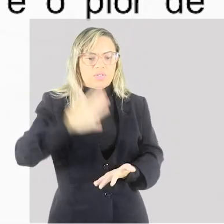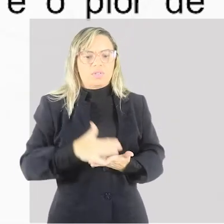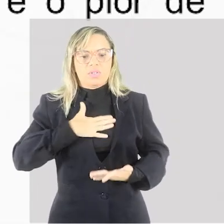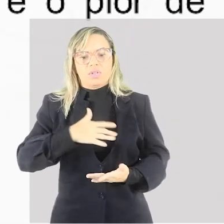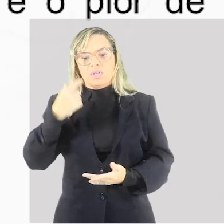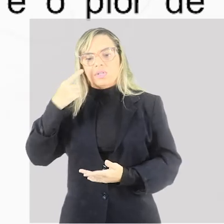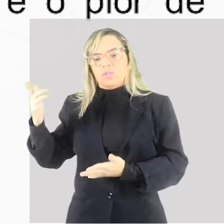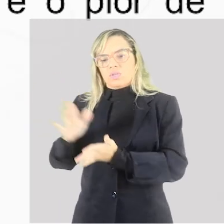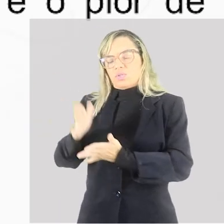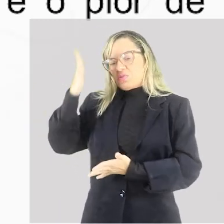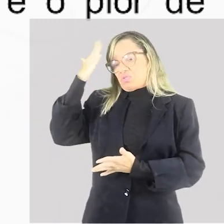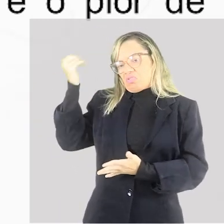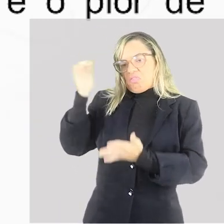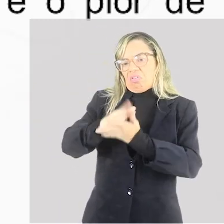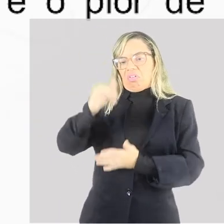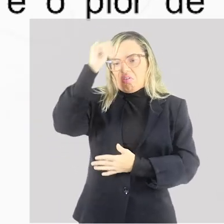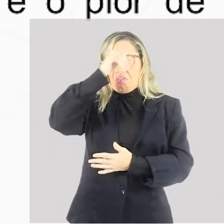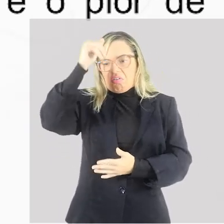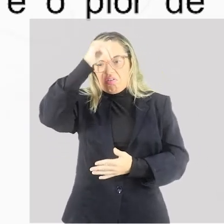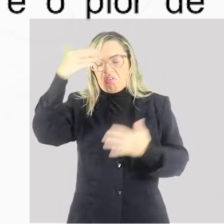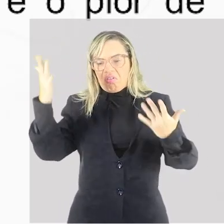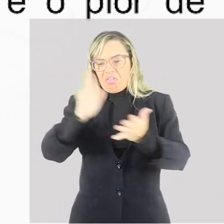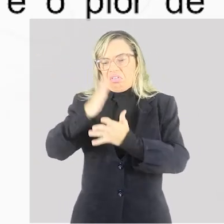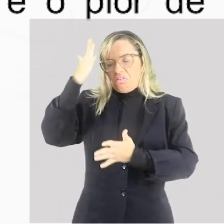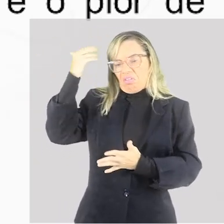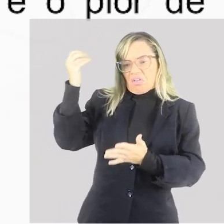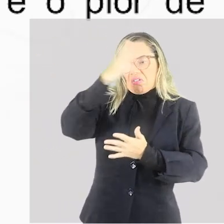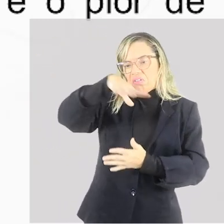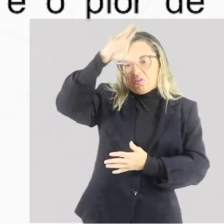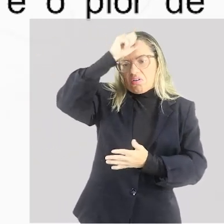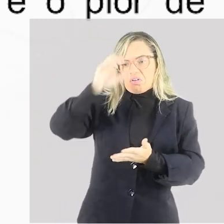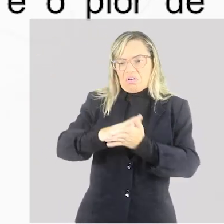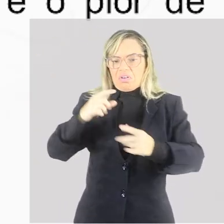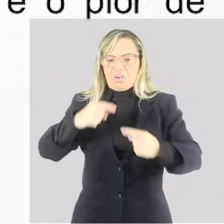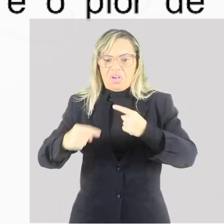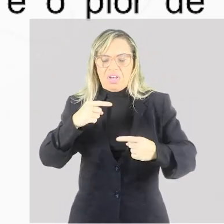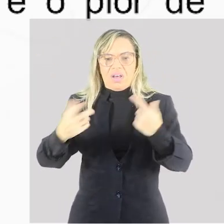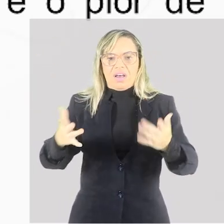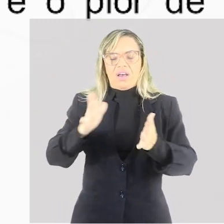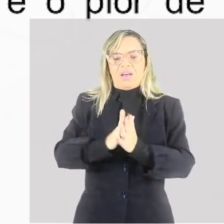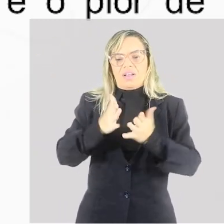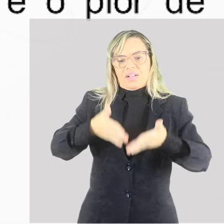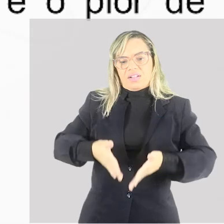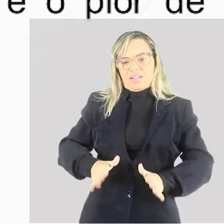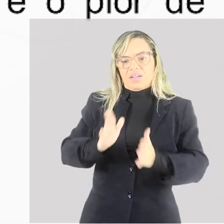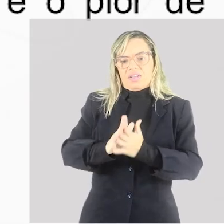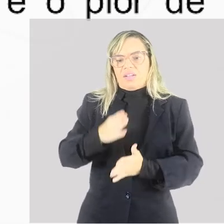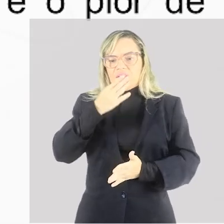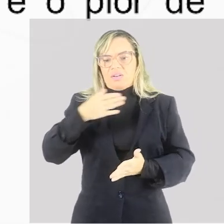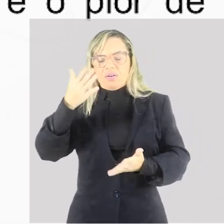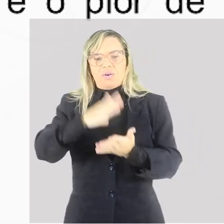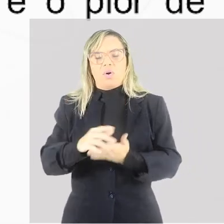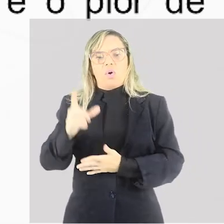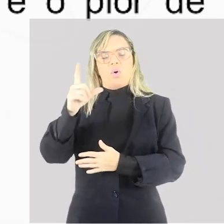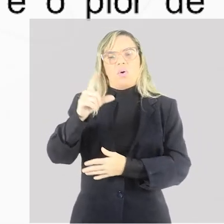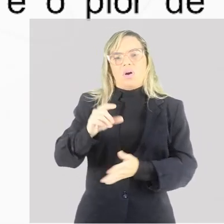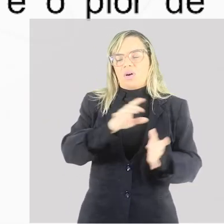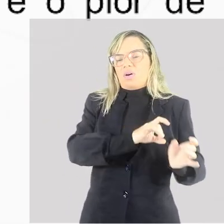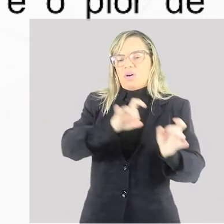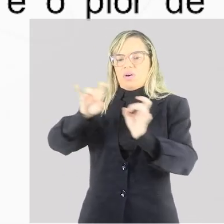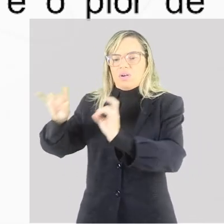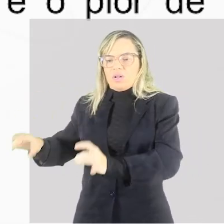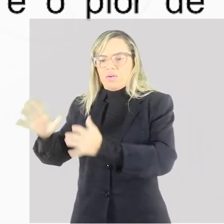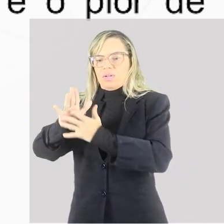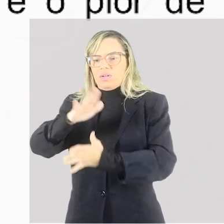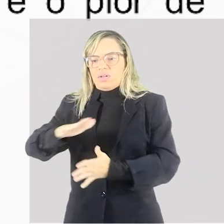ignorância política, nasce a prostituta, o menor abandonado, o assaltante, e aí vai. Então, a falta de participação,